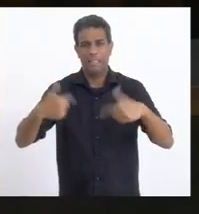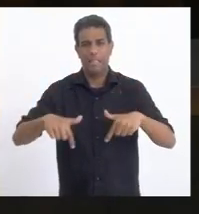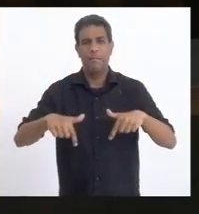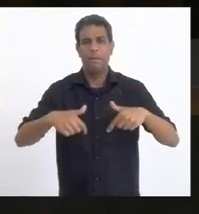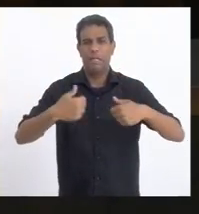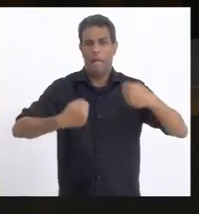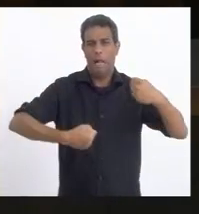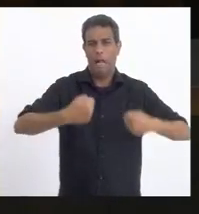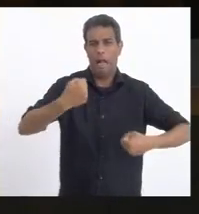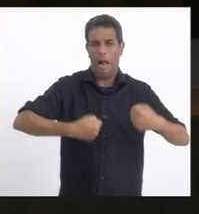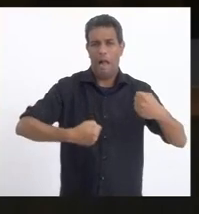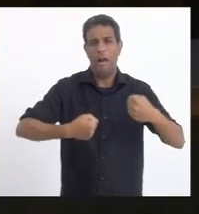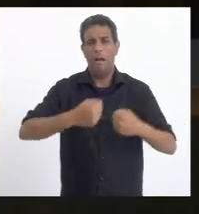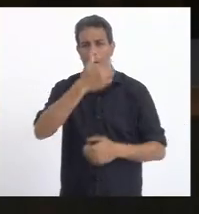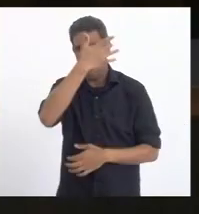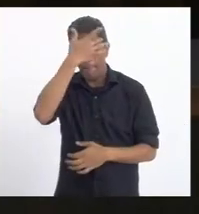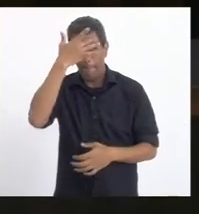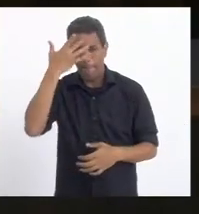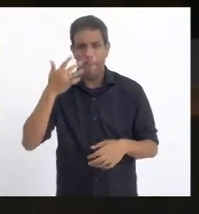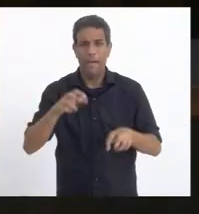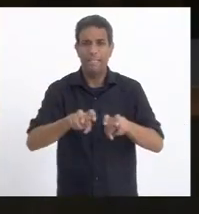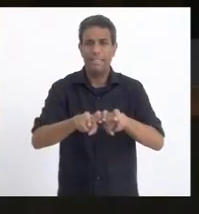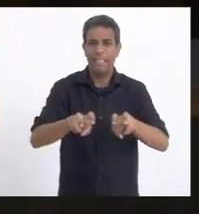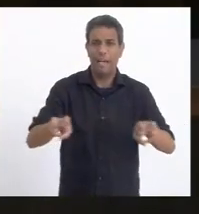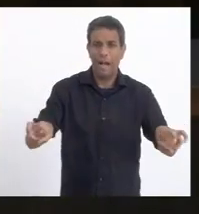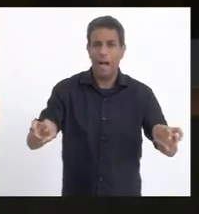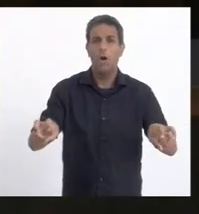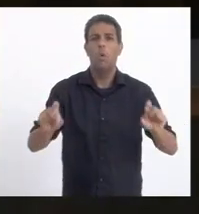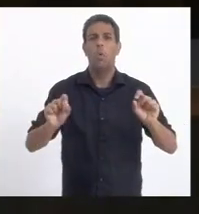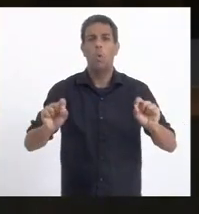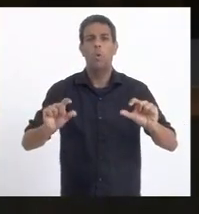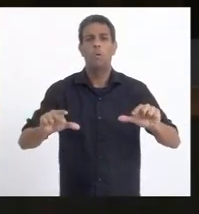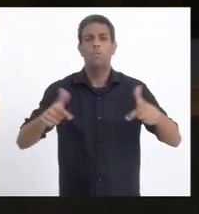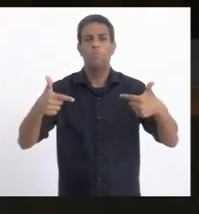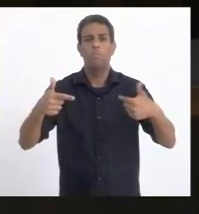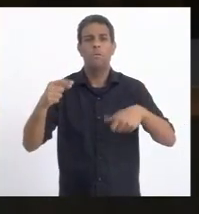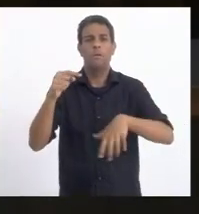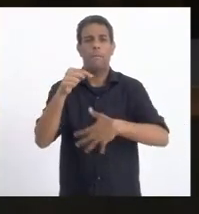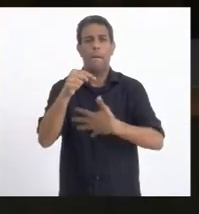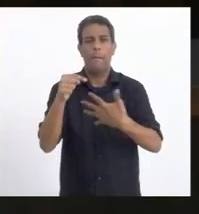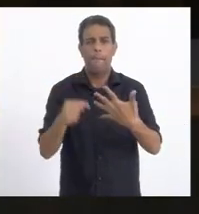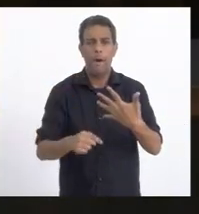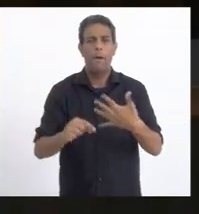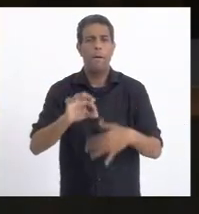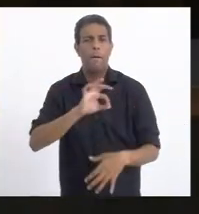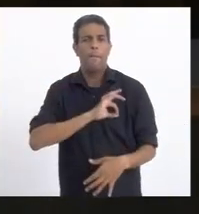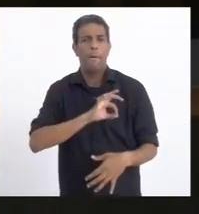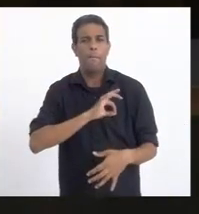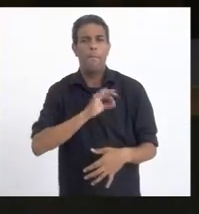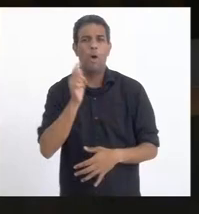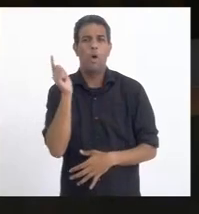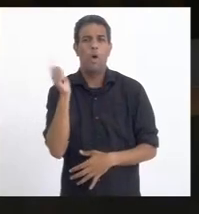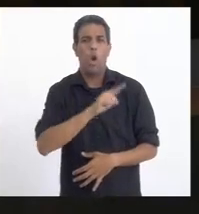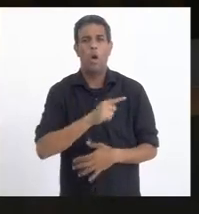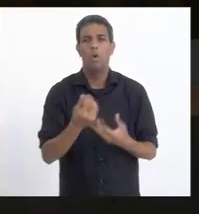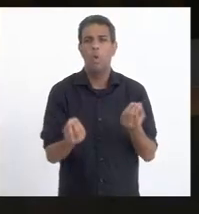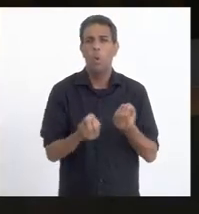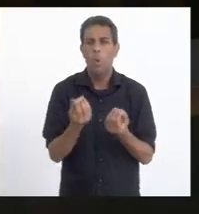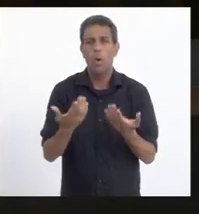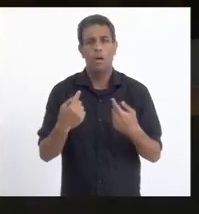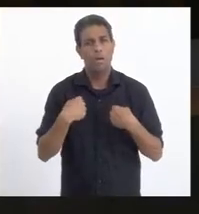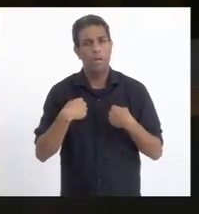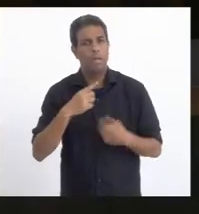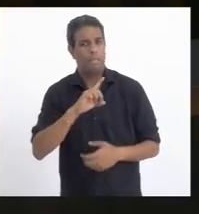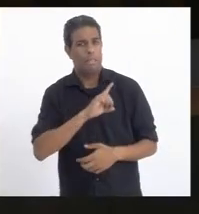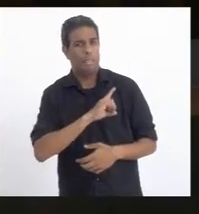viatura e de quem tá no balcão de um plantão policial para quem tem hora